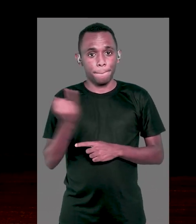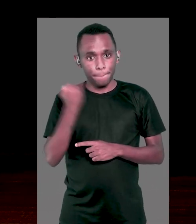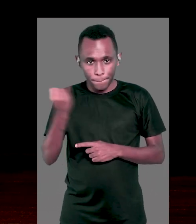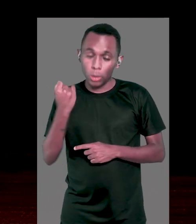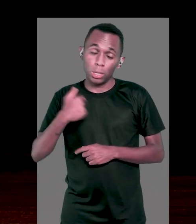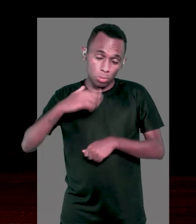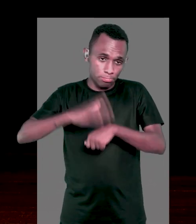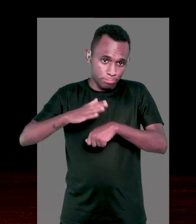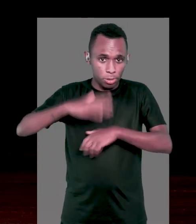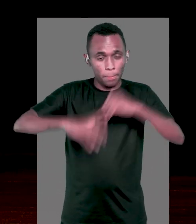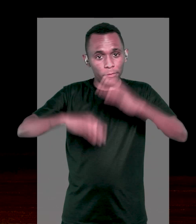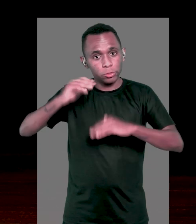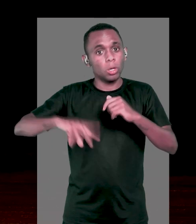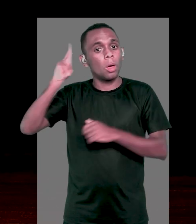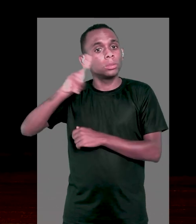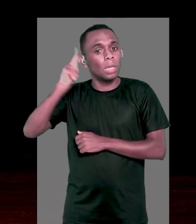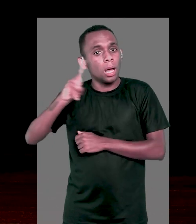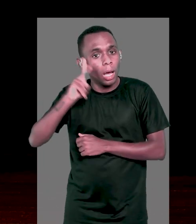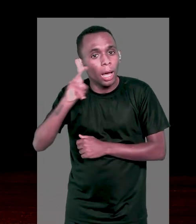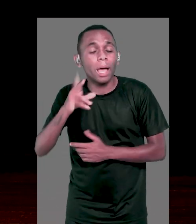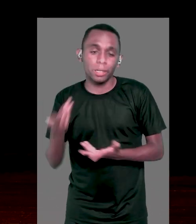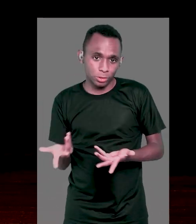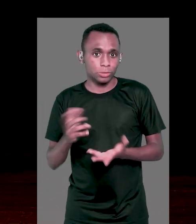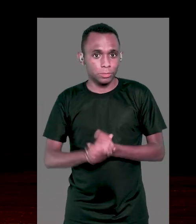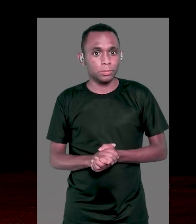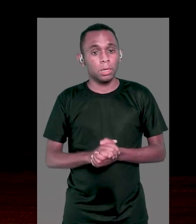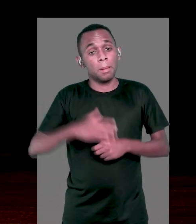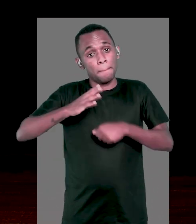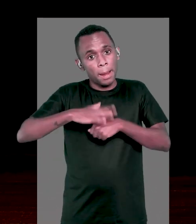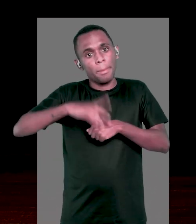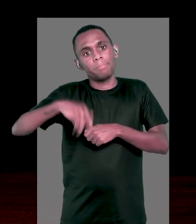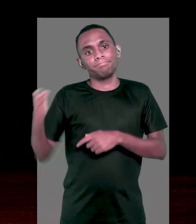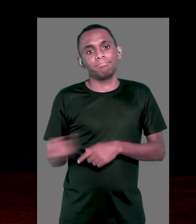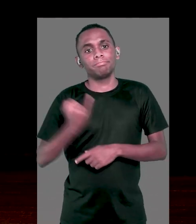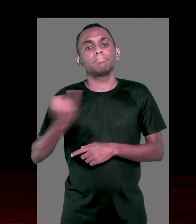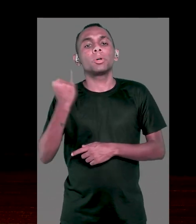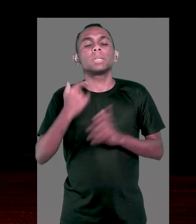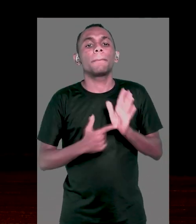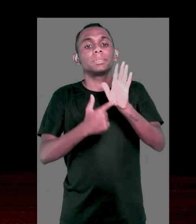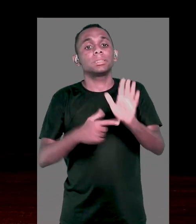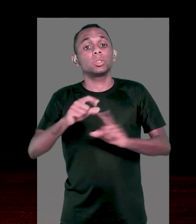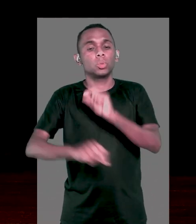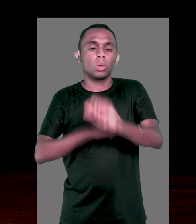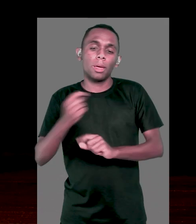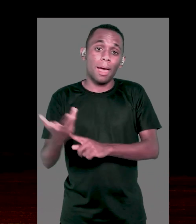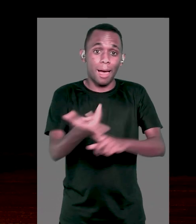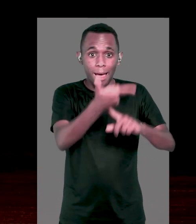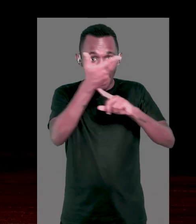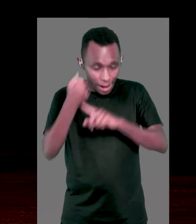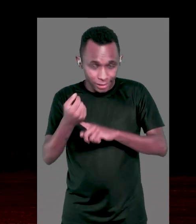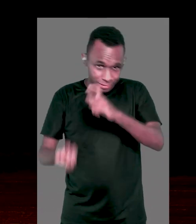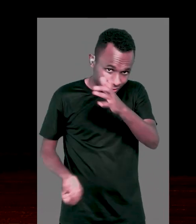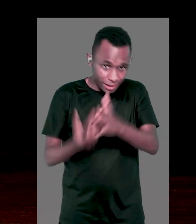produtos que eu consumo e pronto como se fosse como se fosse qualquer outra